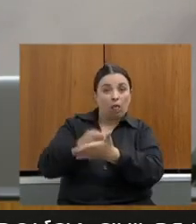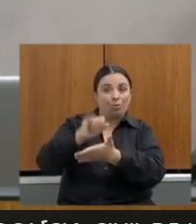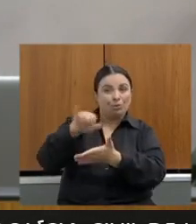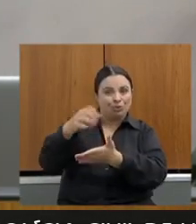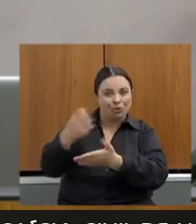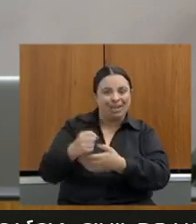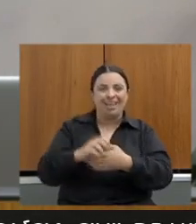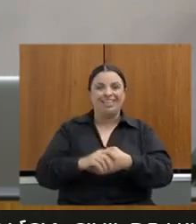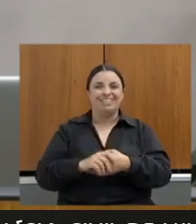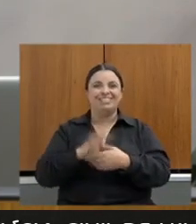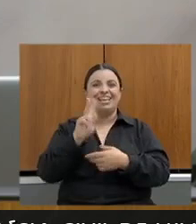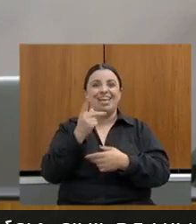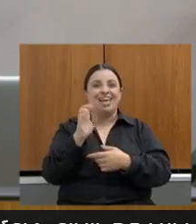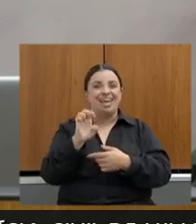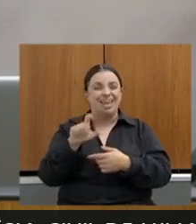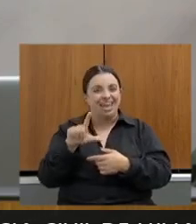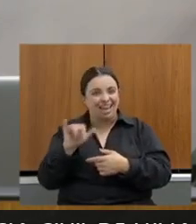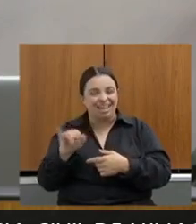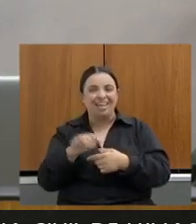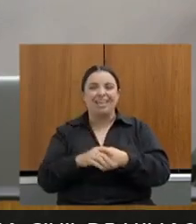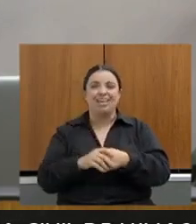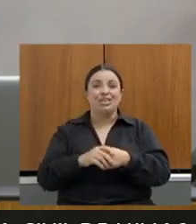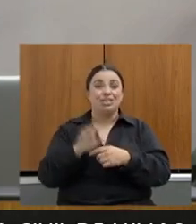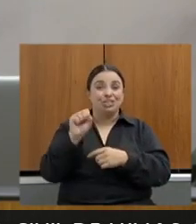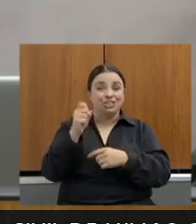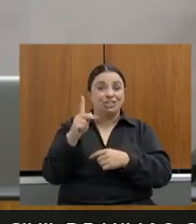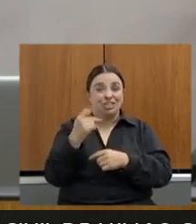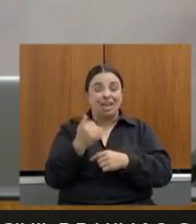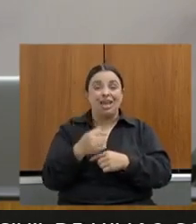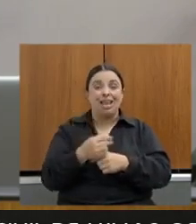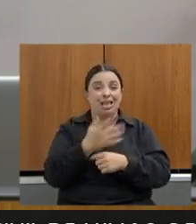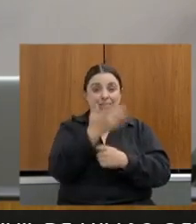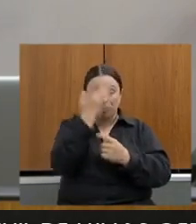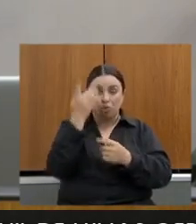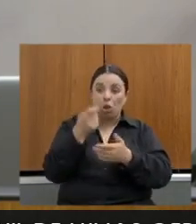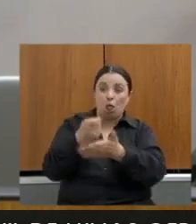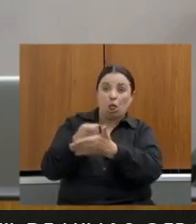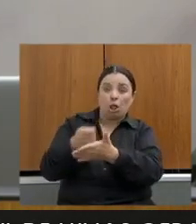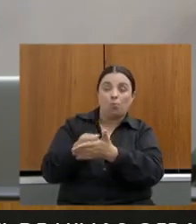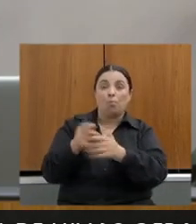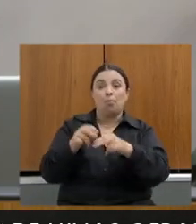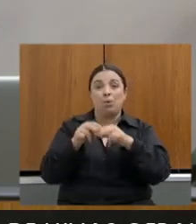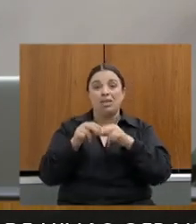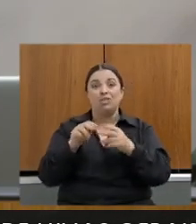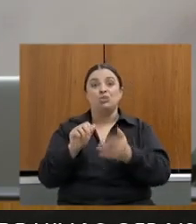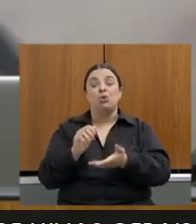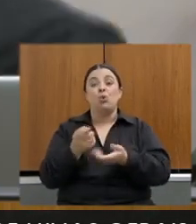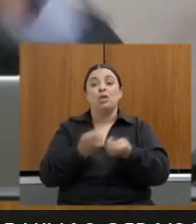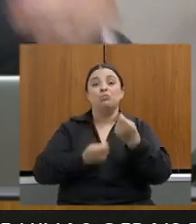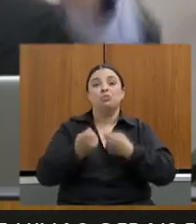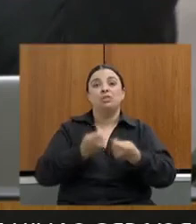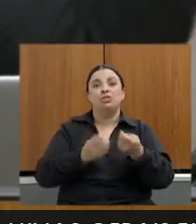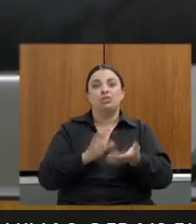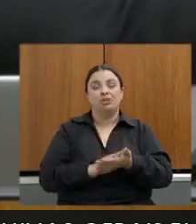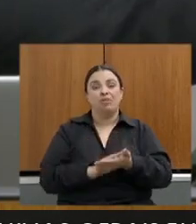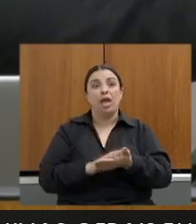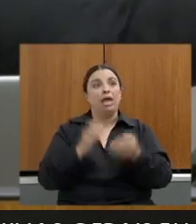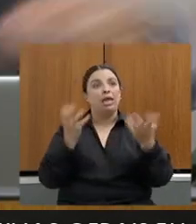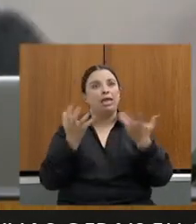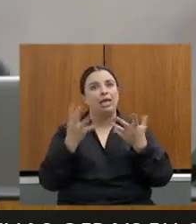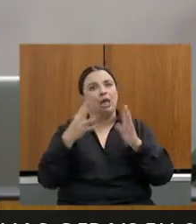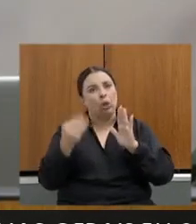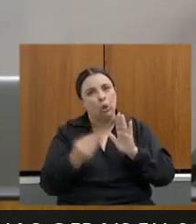Deputado a Sheila foi muito cobrada com relação aos administrativos também queria que eu escrevesse o nome do cargo